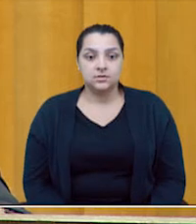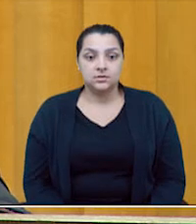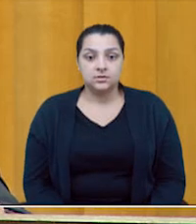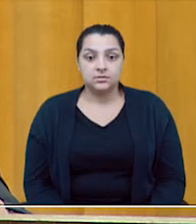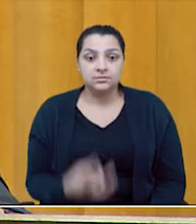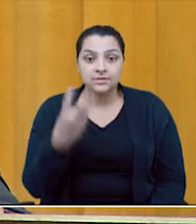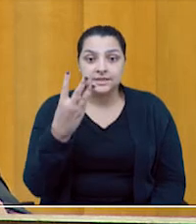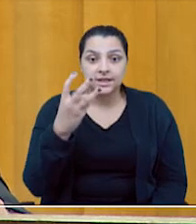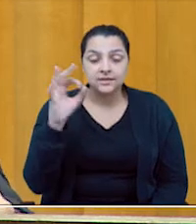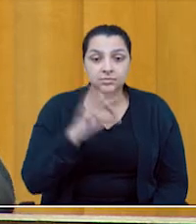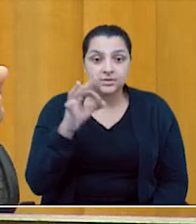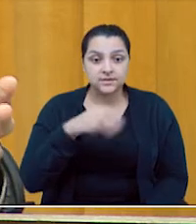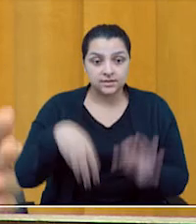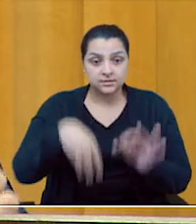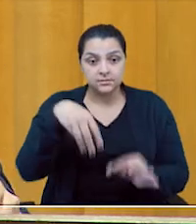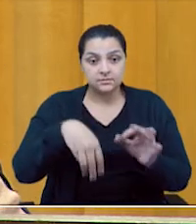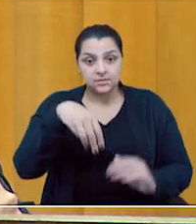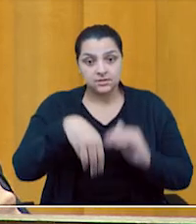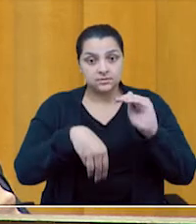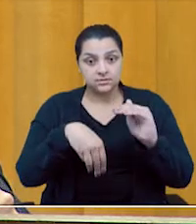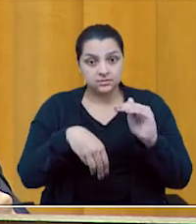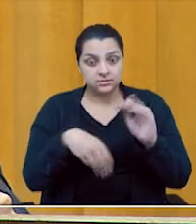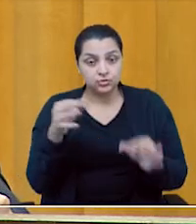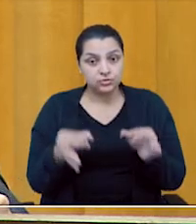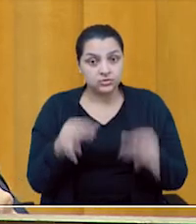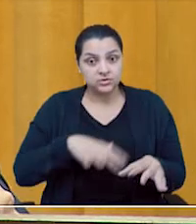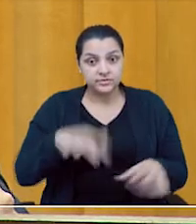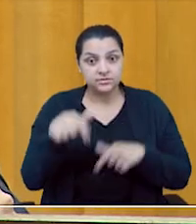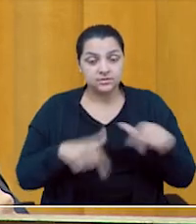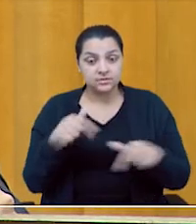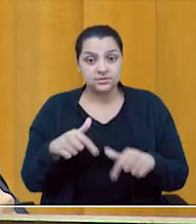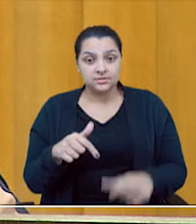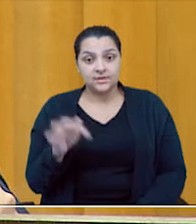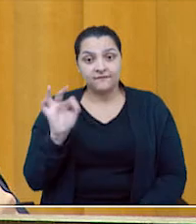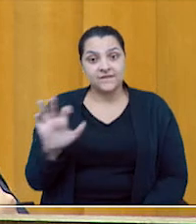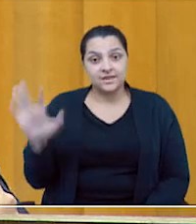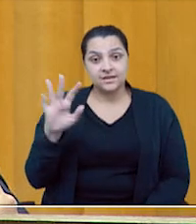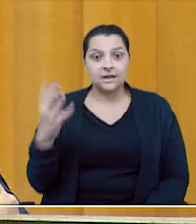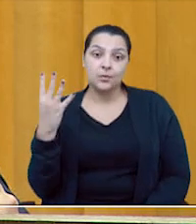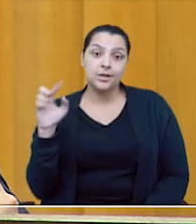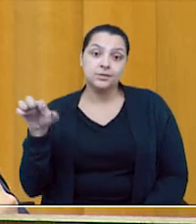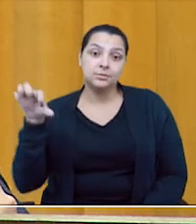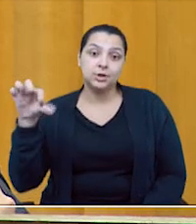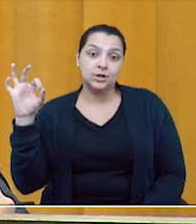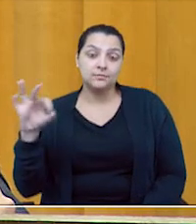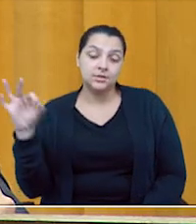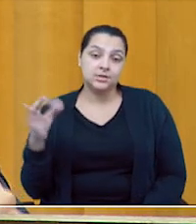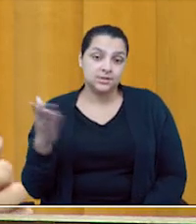3% dos magistrados são na Justiça do Trabalho, na Justiça Federal é um pouco melhor, é 4,9%, desembargadora Salise.